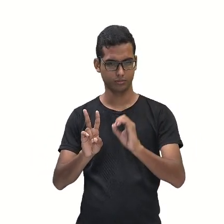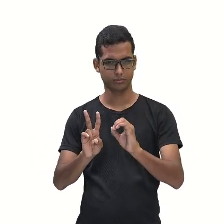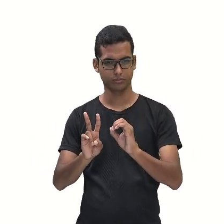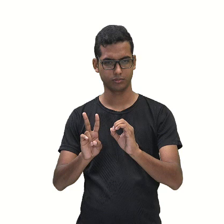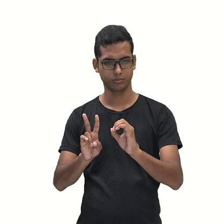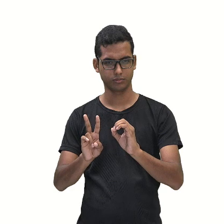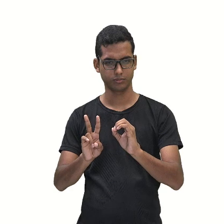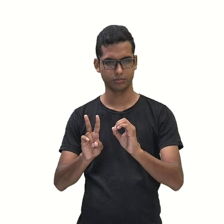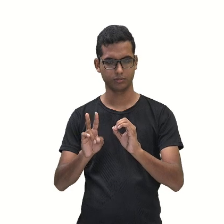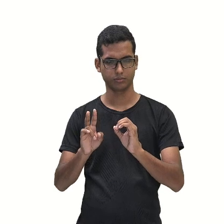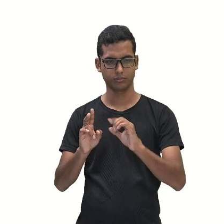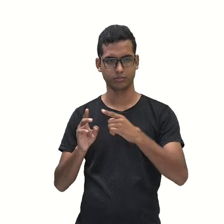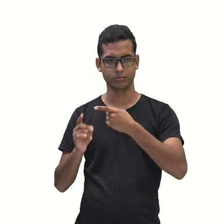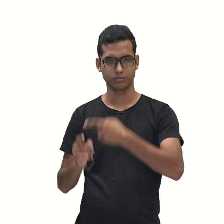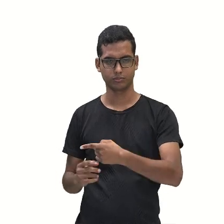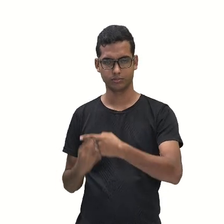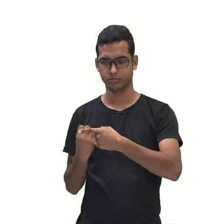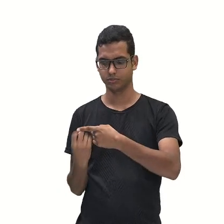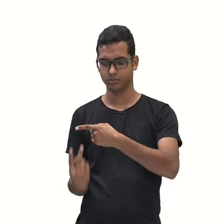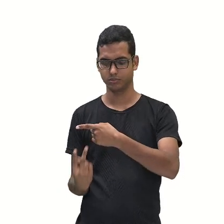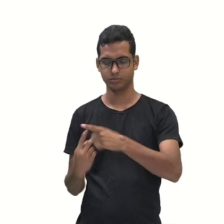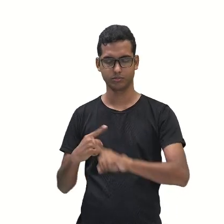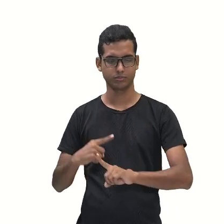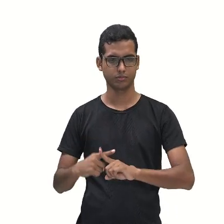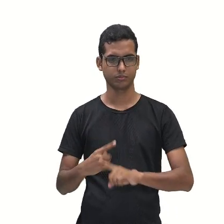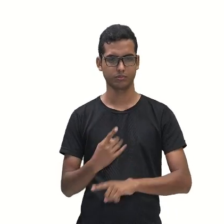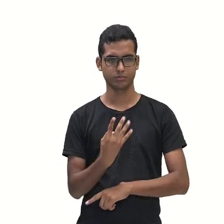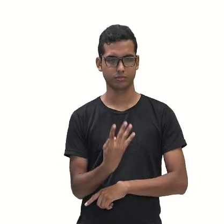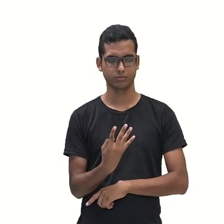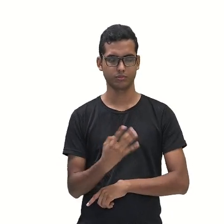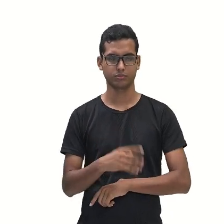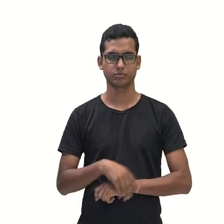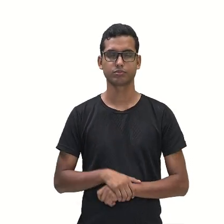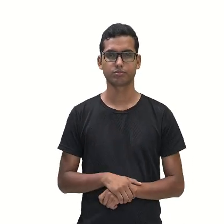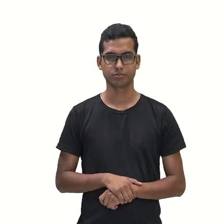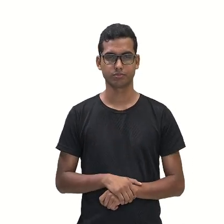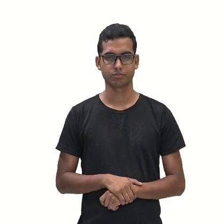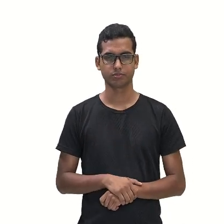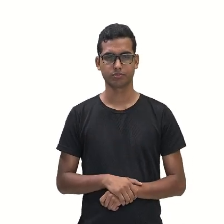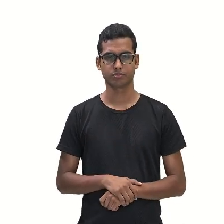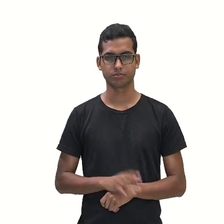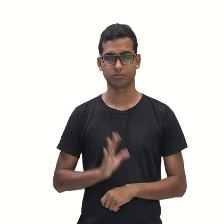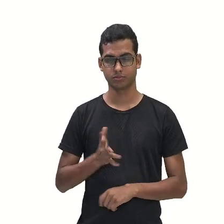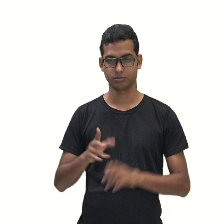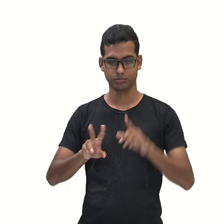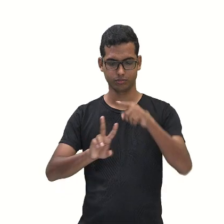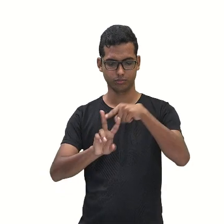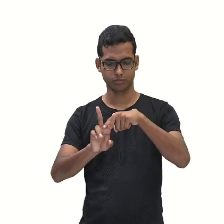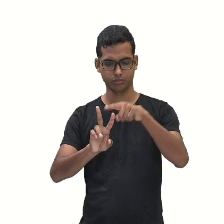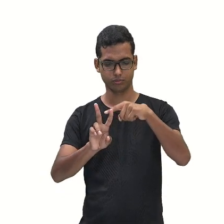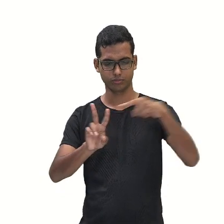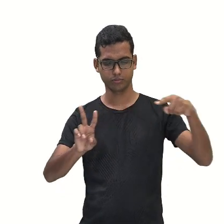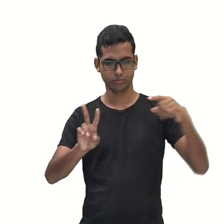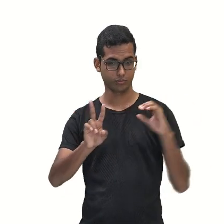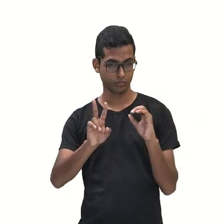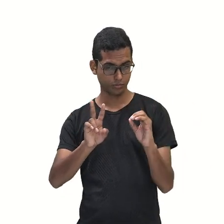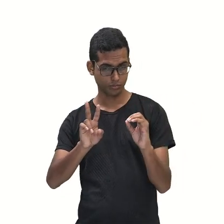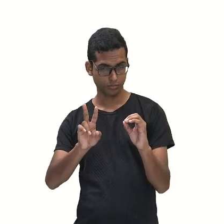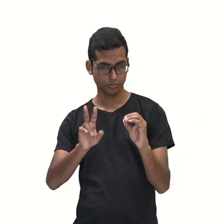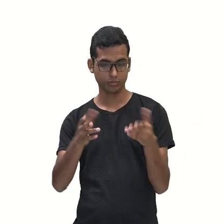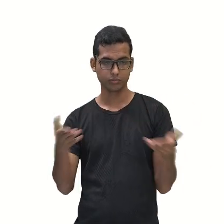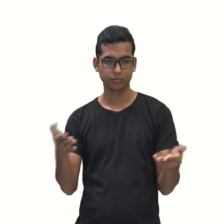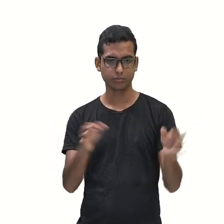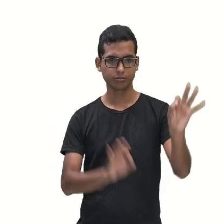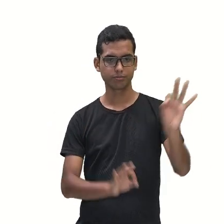2 vezes 4, que é o valor de a. E aí, como o delta deu 0, né, x1 igual